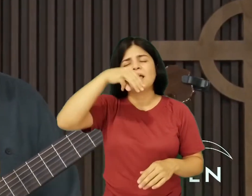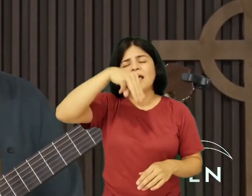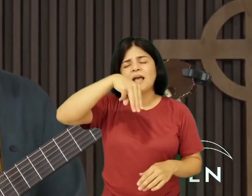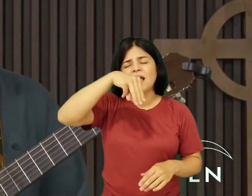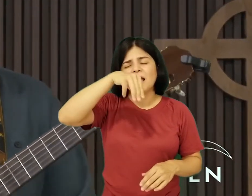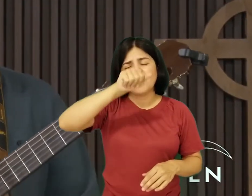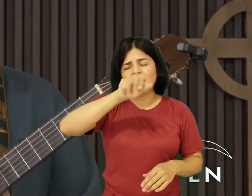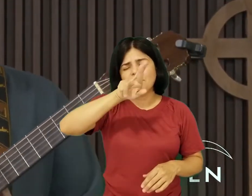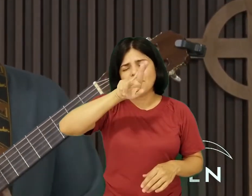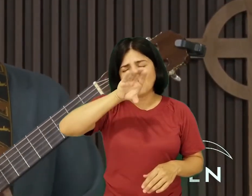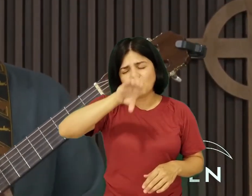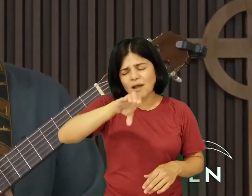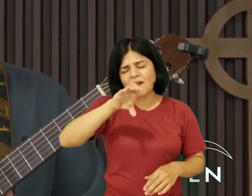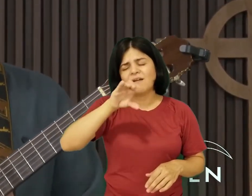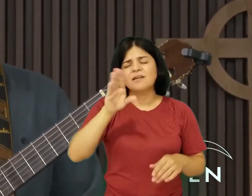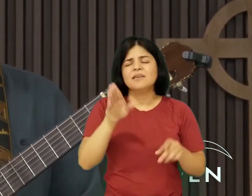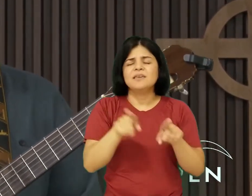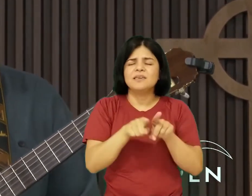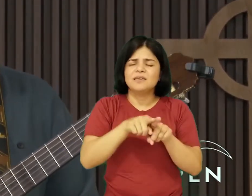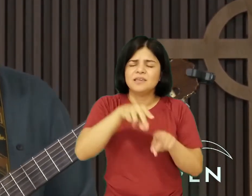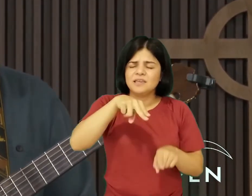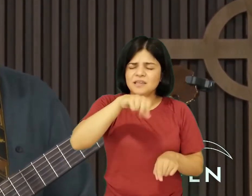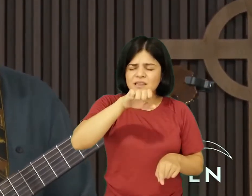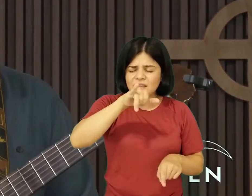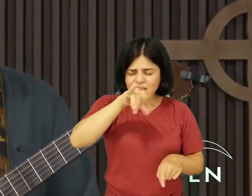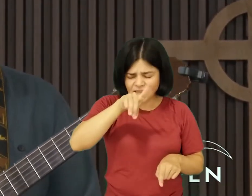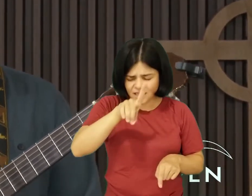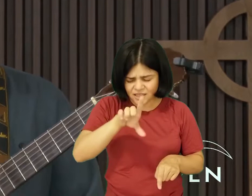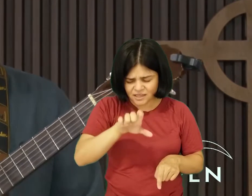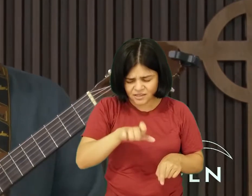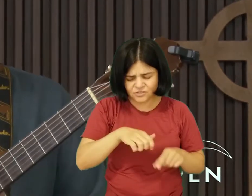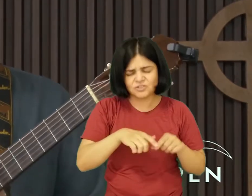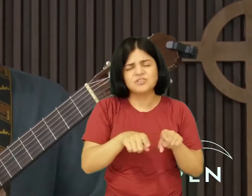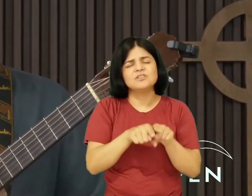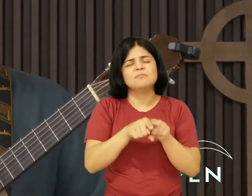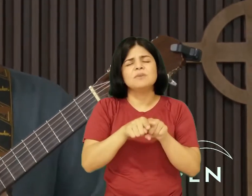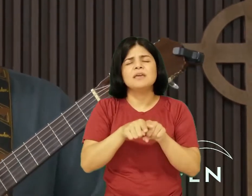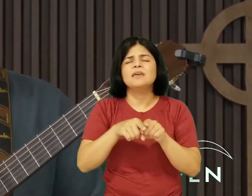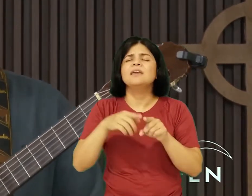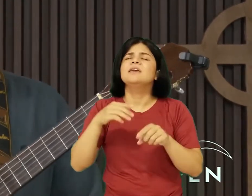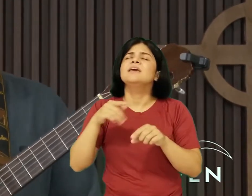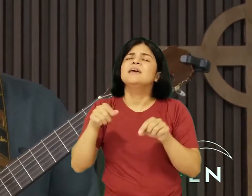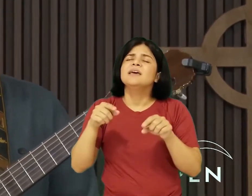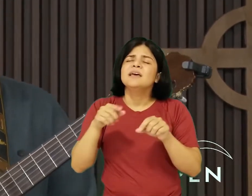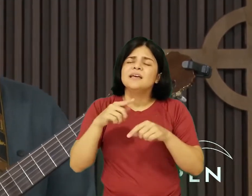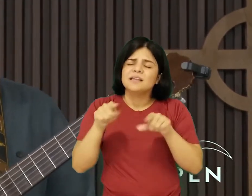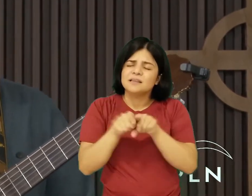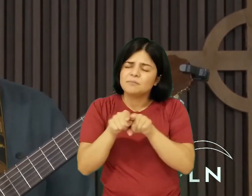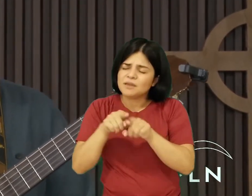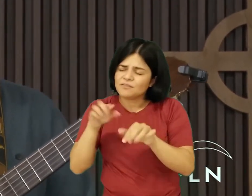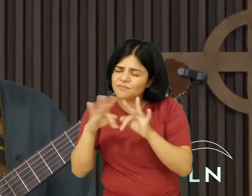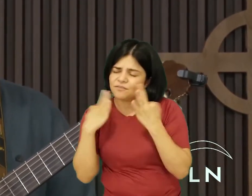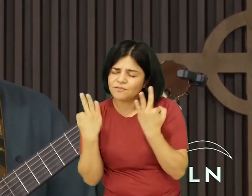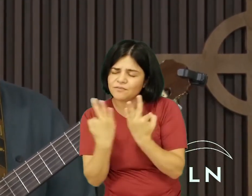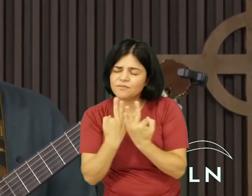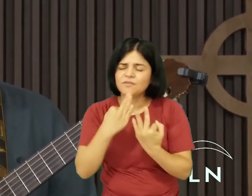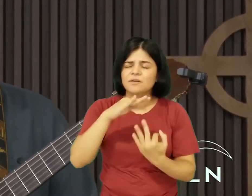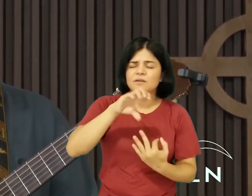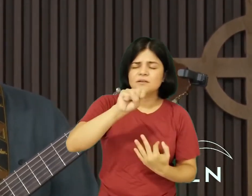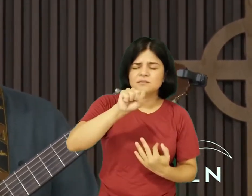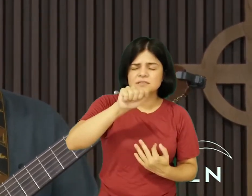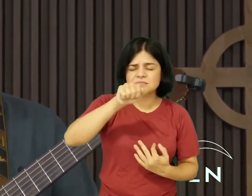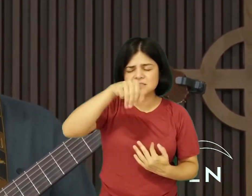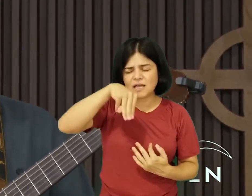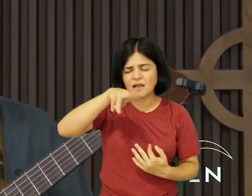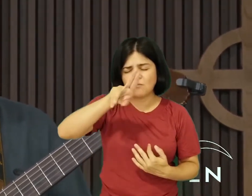Hilda, que trabalham na Além. Oro por Samuel, Maísa, Aurora e Léo, e os seus preparativos em breve para a ida ao